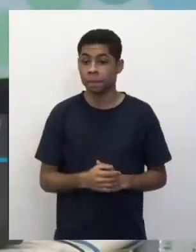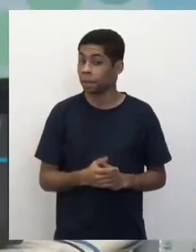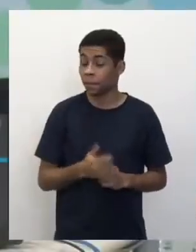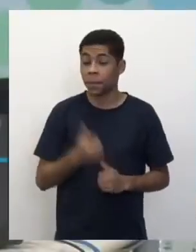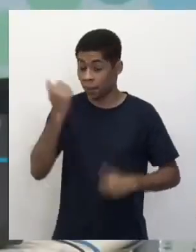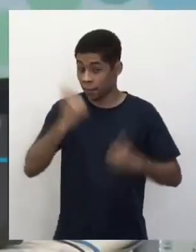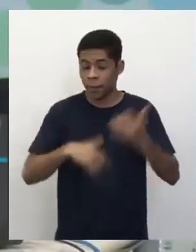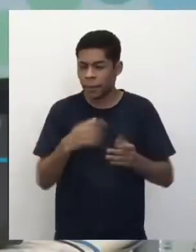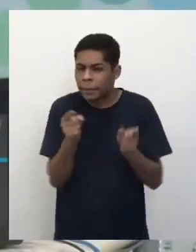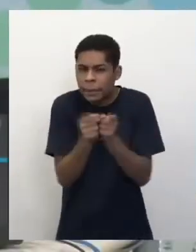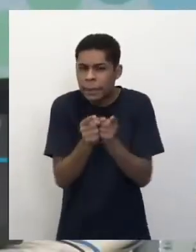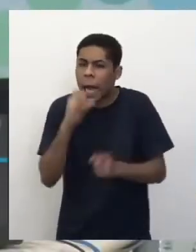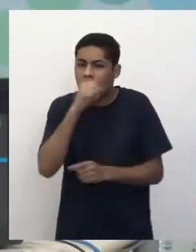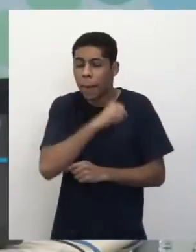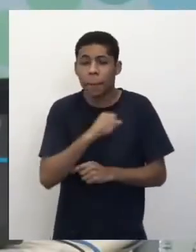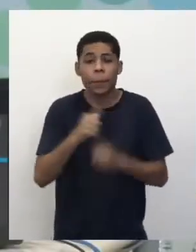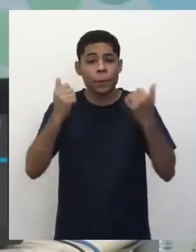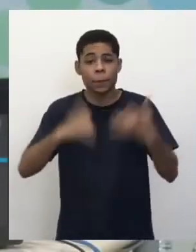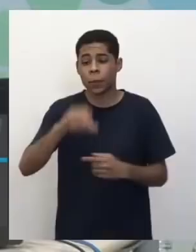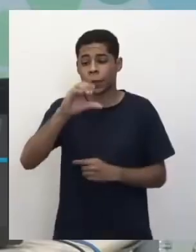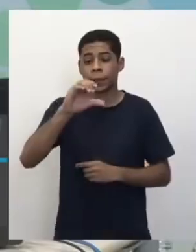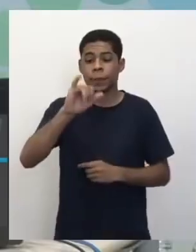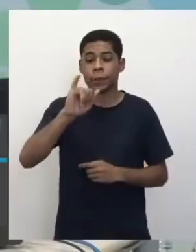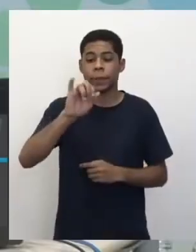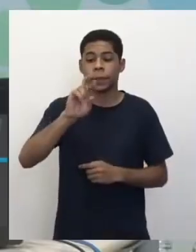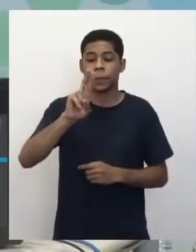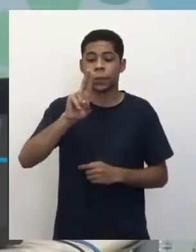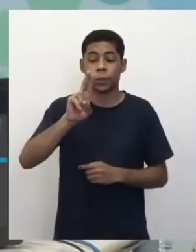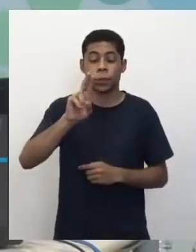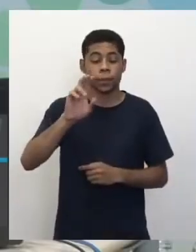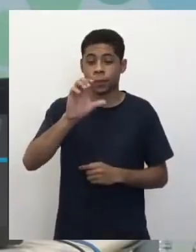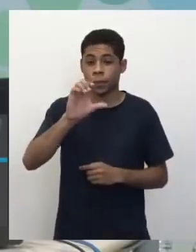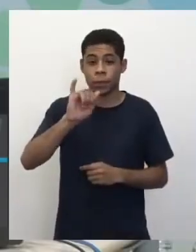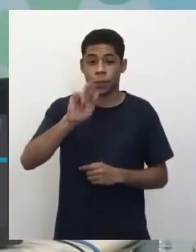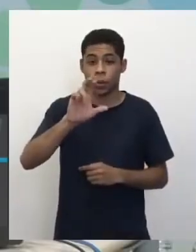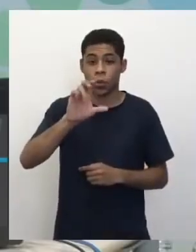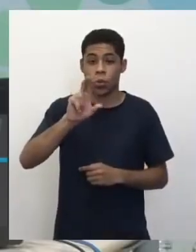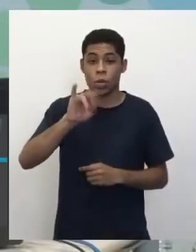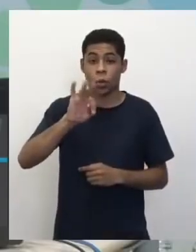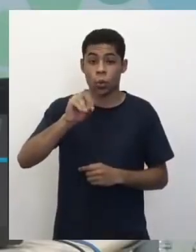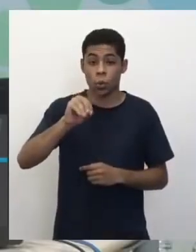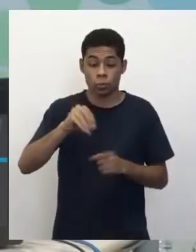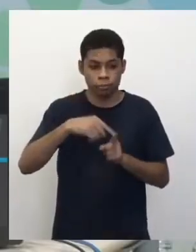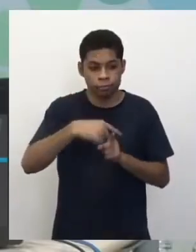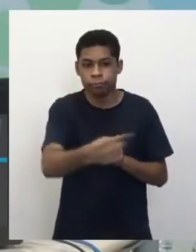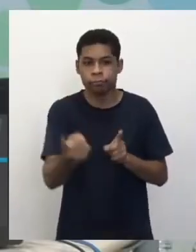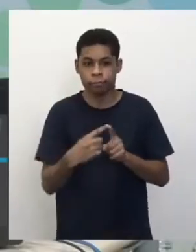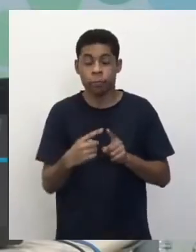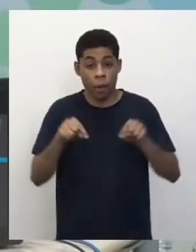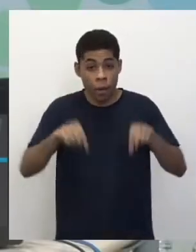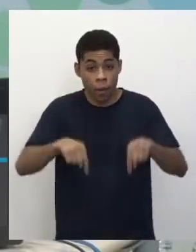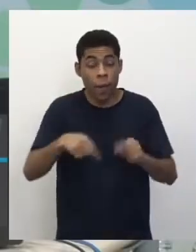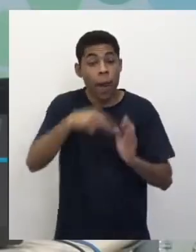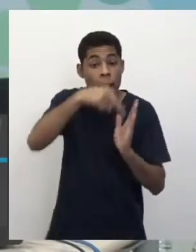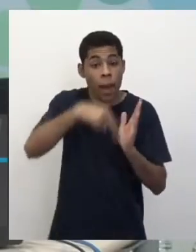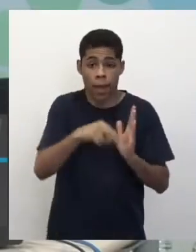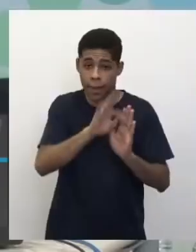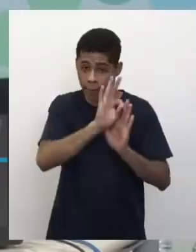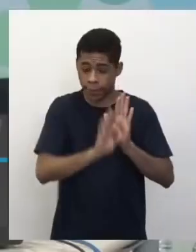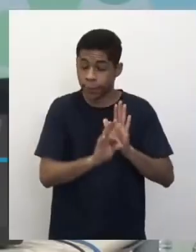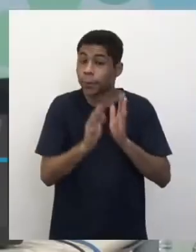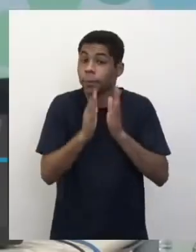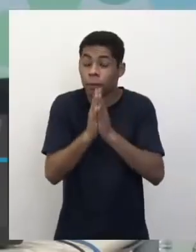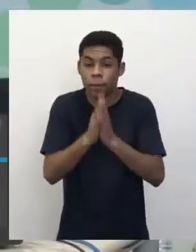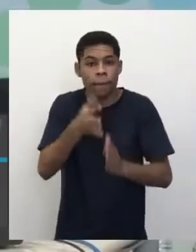falamos sobre o circuito, então. Voltando, qual que é o próximo? Agora nós vamos ler um texto, então prestem bastante atenção no